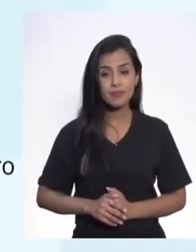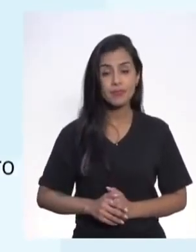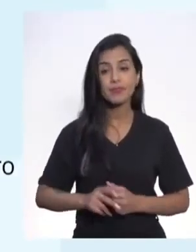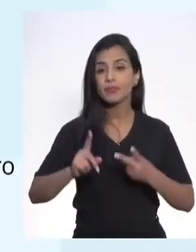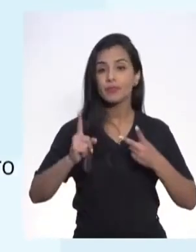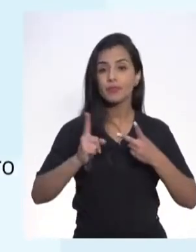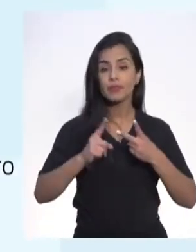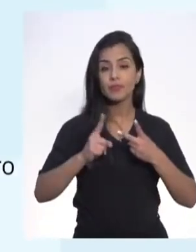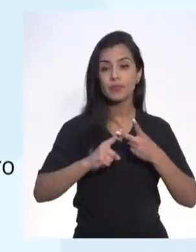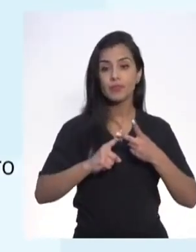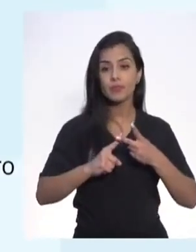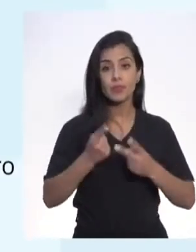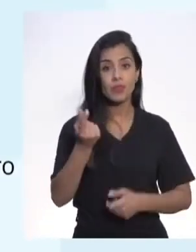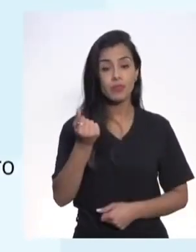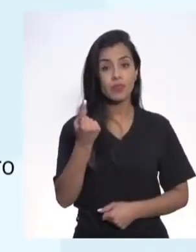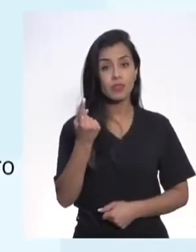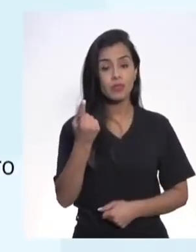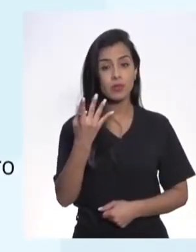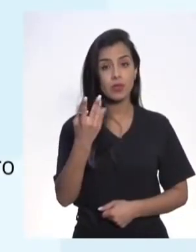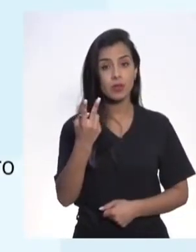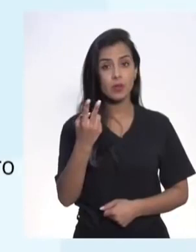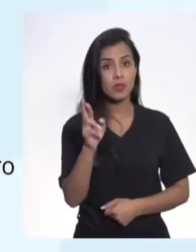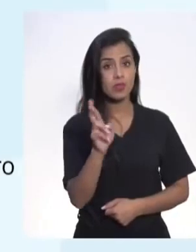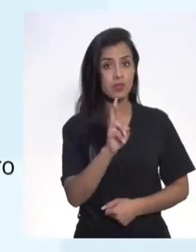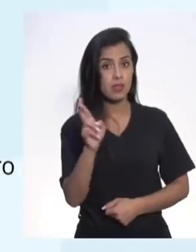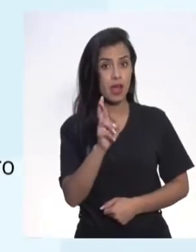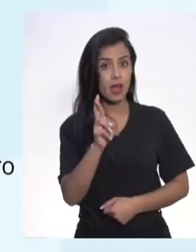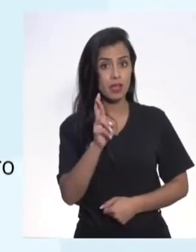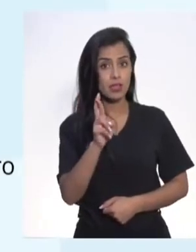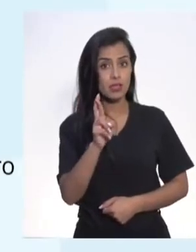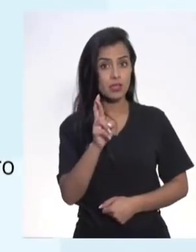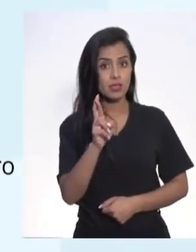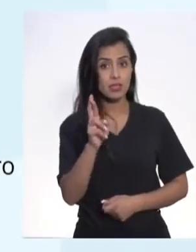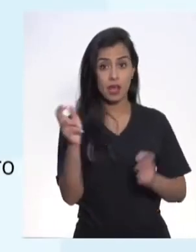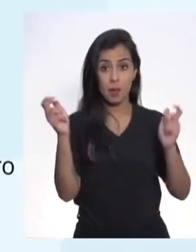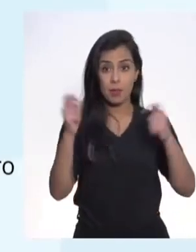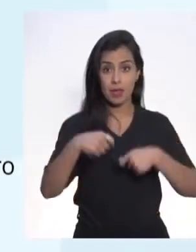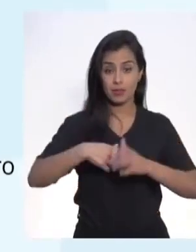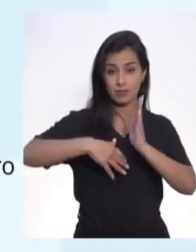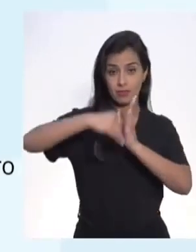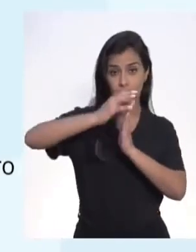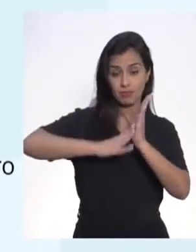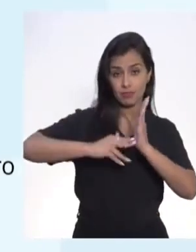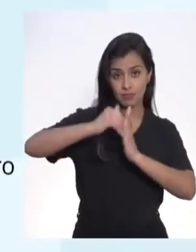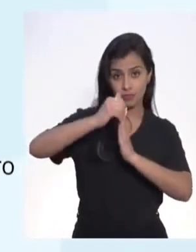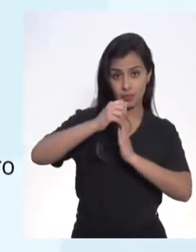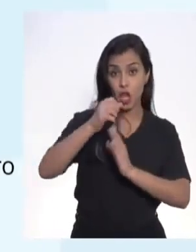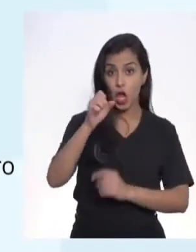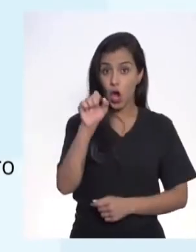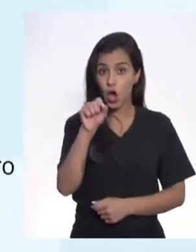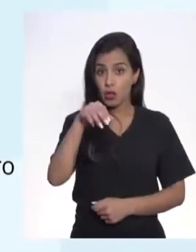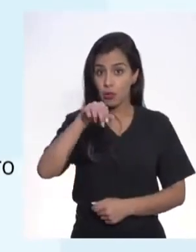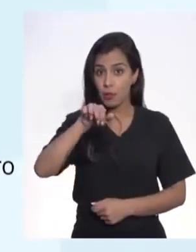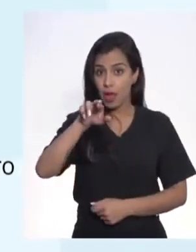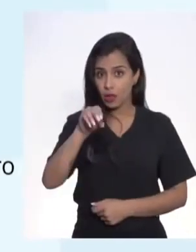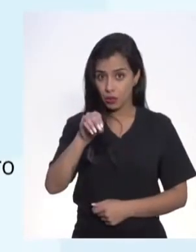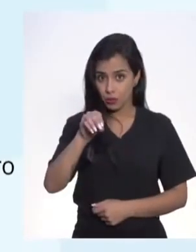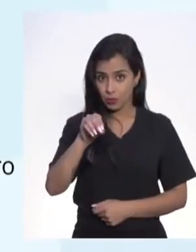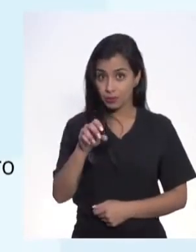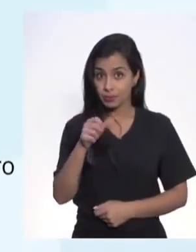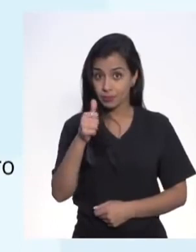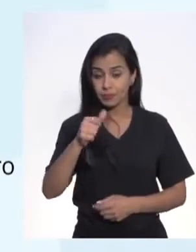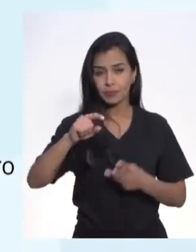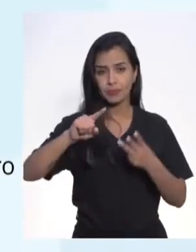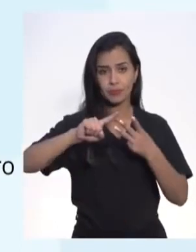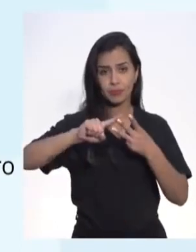R$ 142,00 e cobre somente 8 metros quadrados. Já aumentou um pouco a quantidade do que cobre, né, da parede. Legal. E o